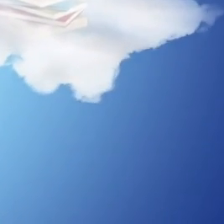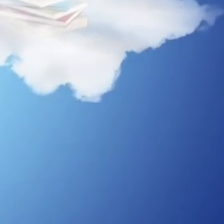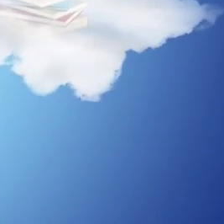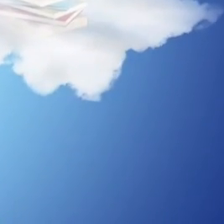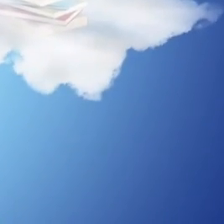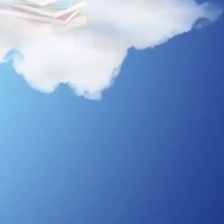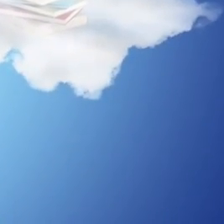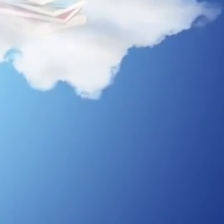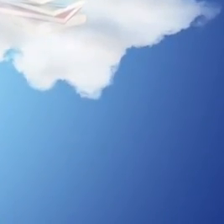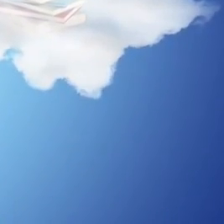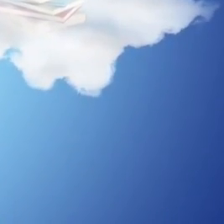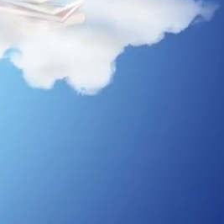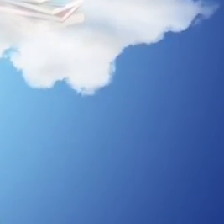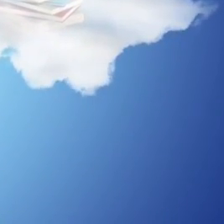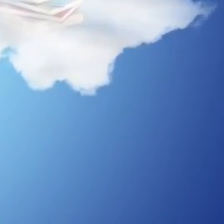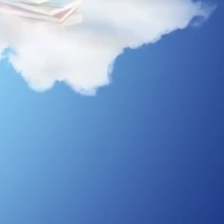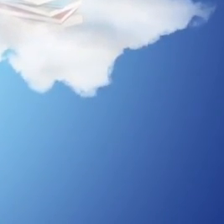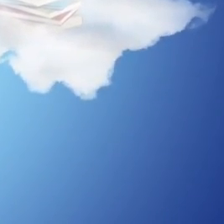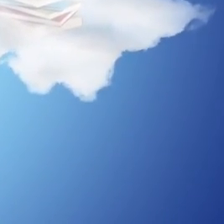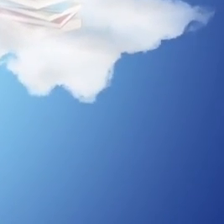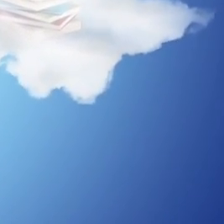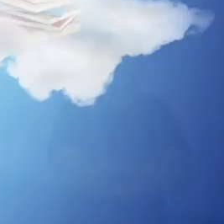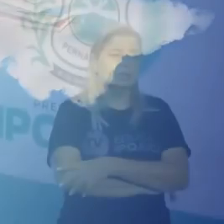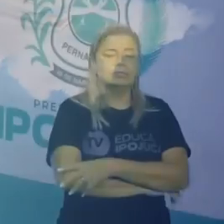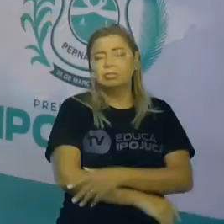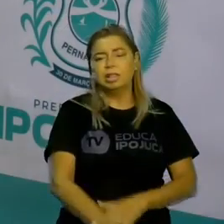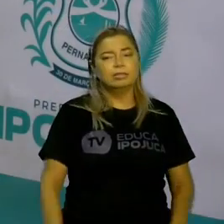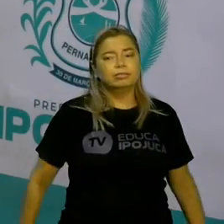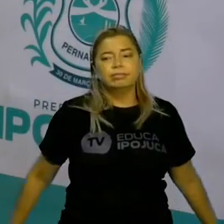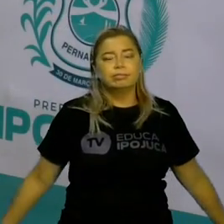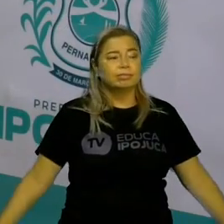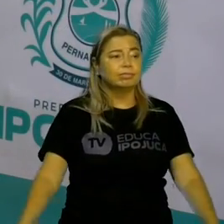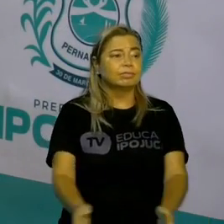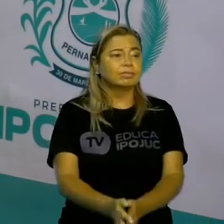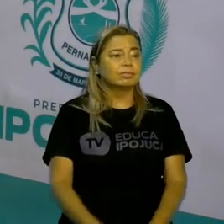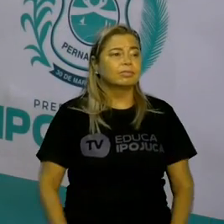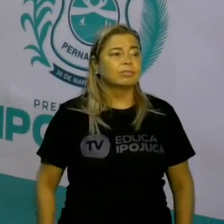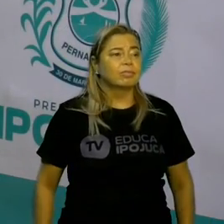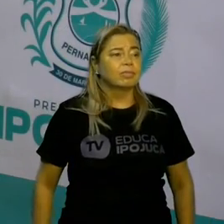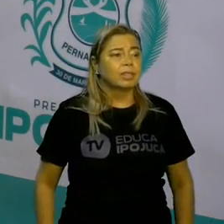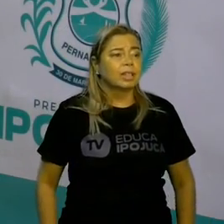Mas muda a intérprete.